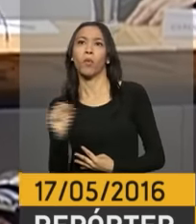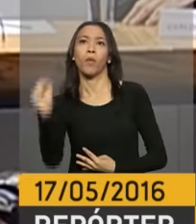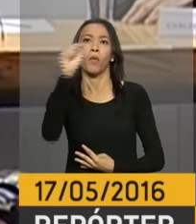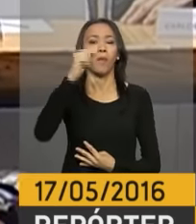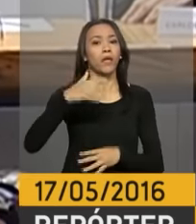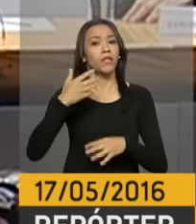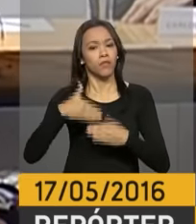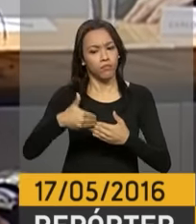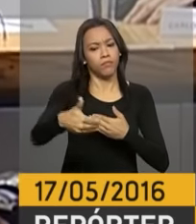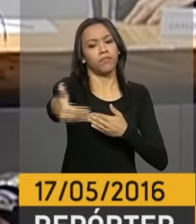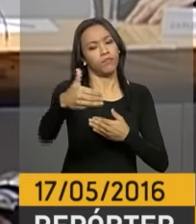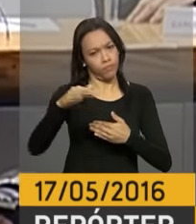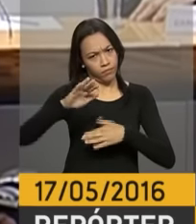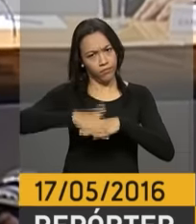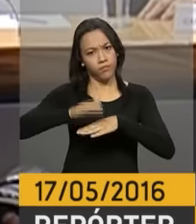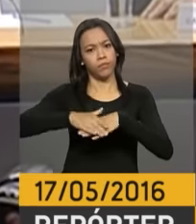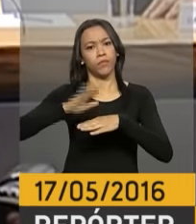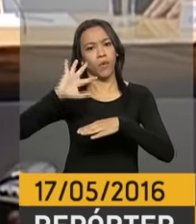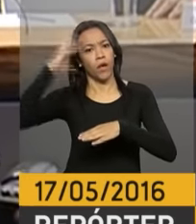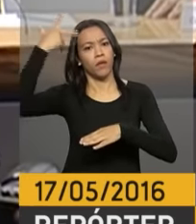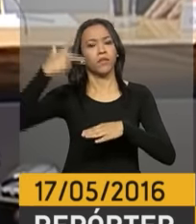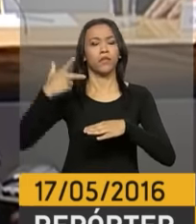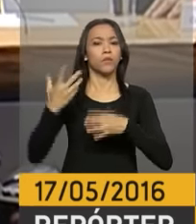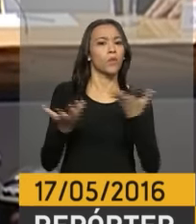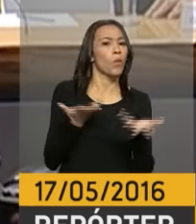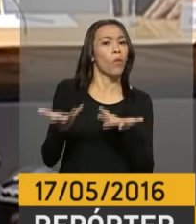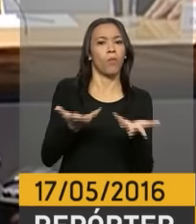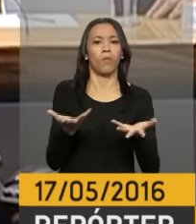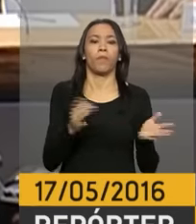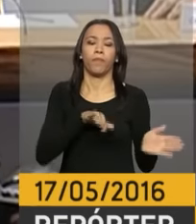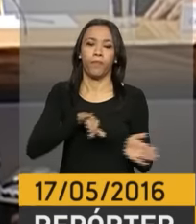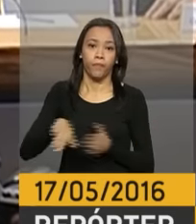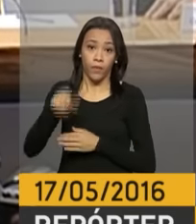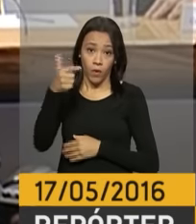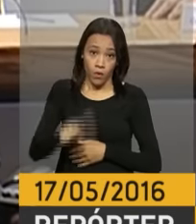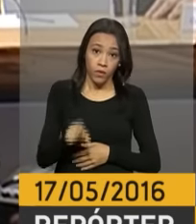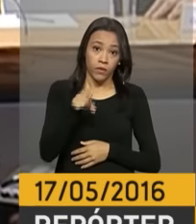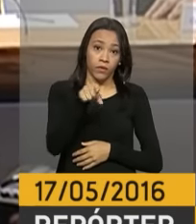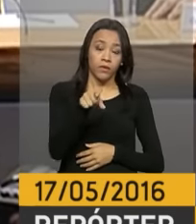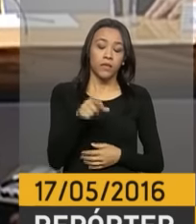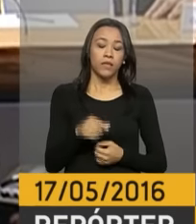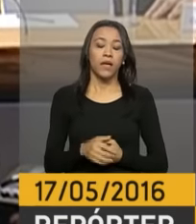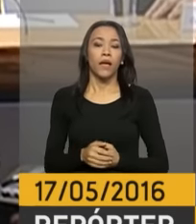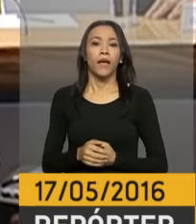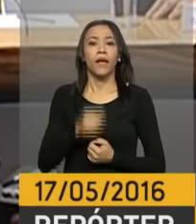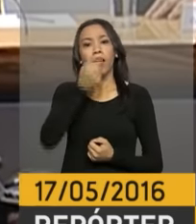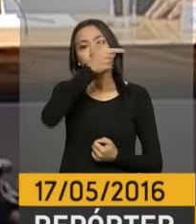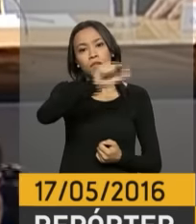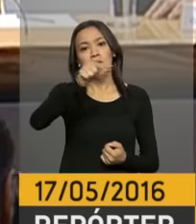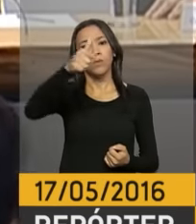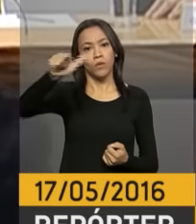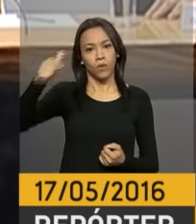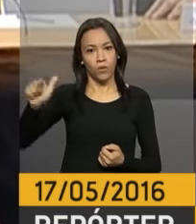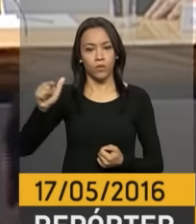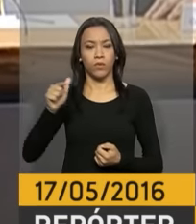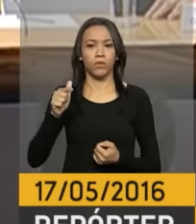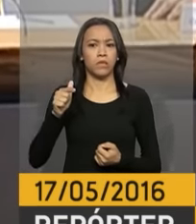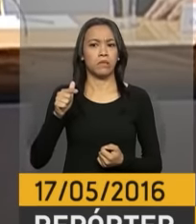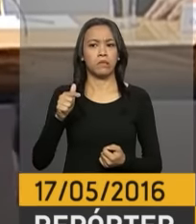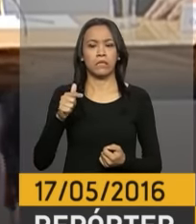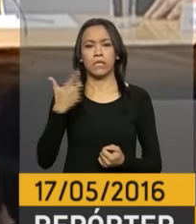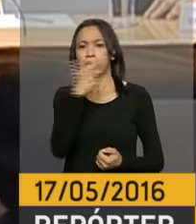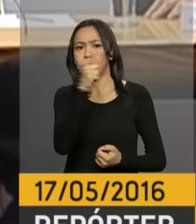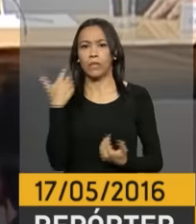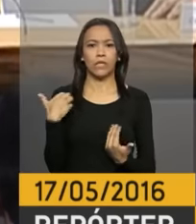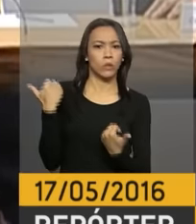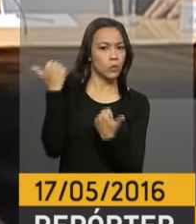mencionando que todos aqueles que não têm substituto